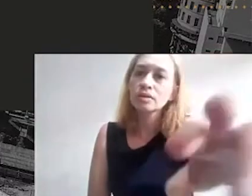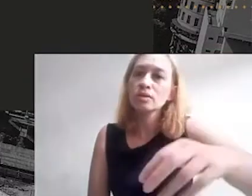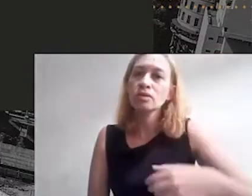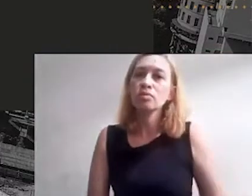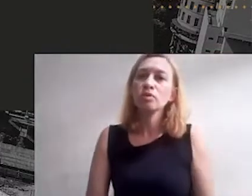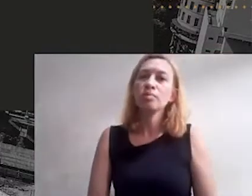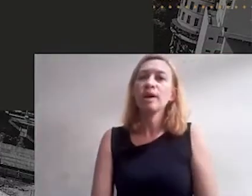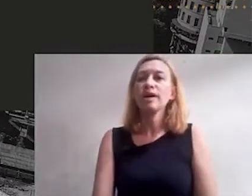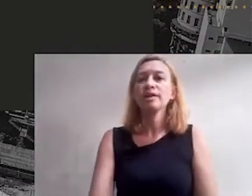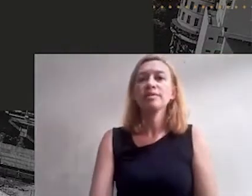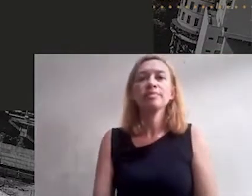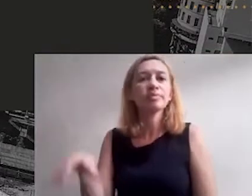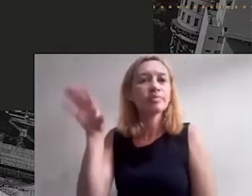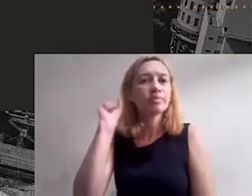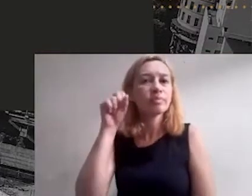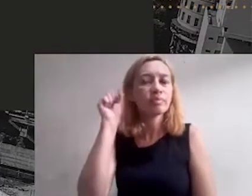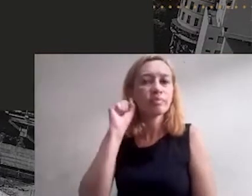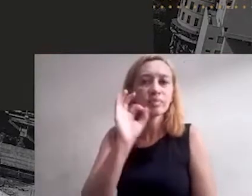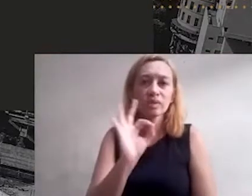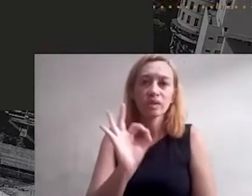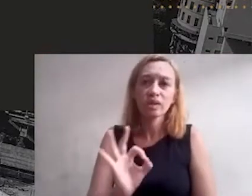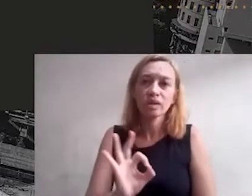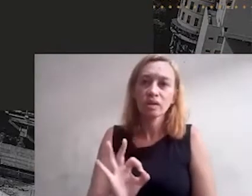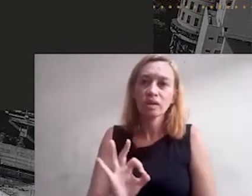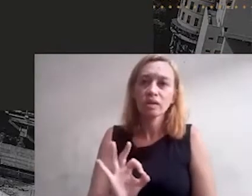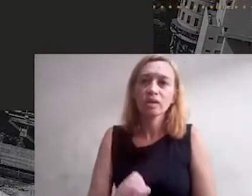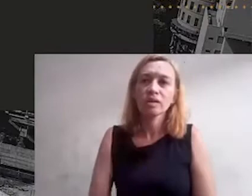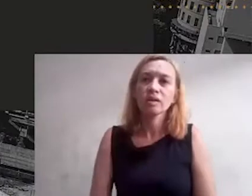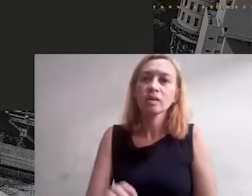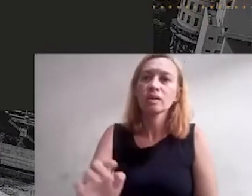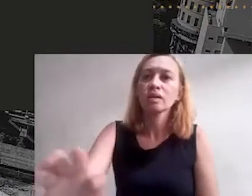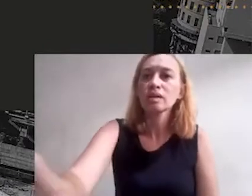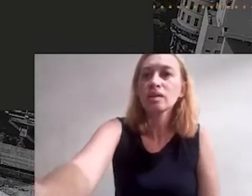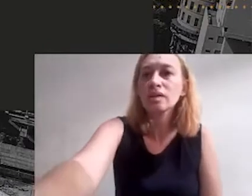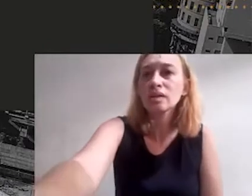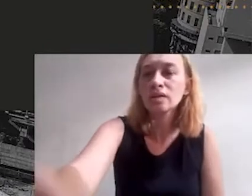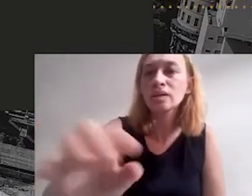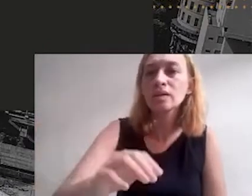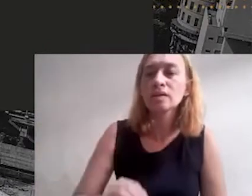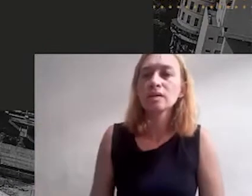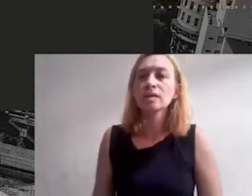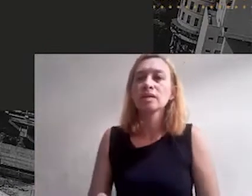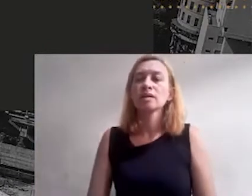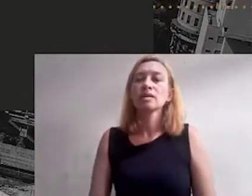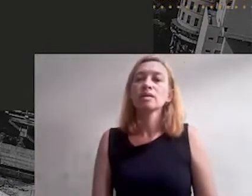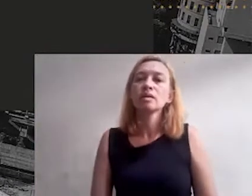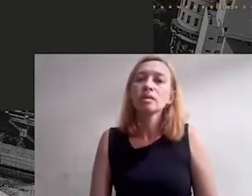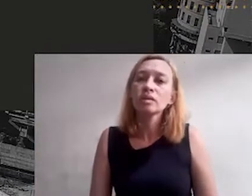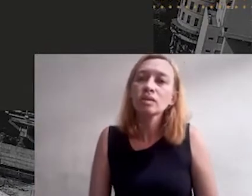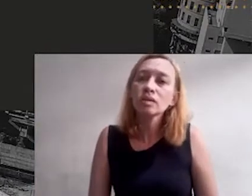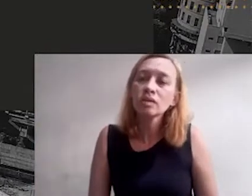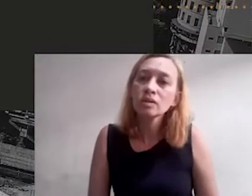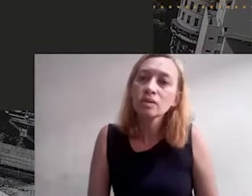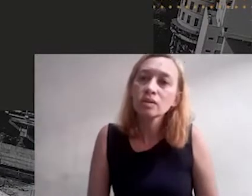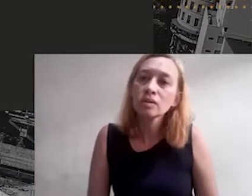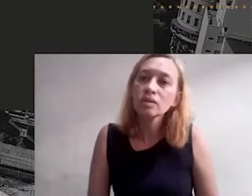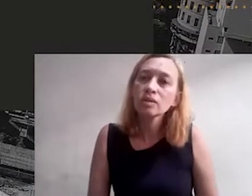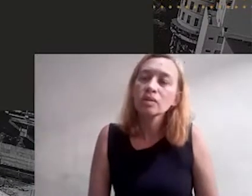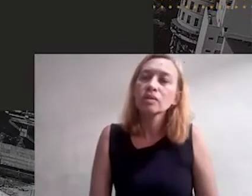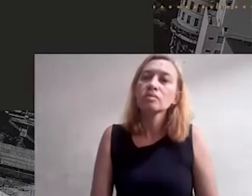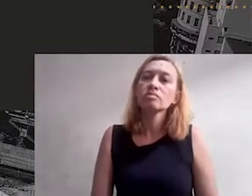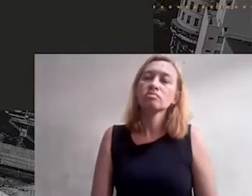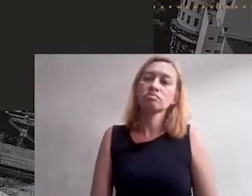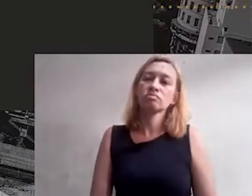água potável, educação de qualidade, saúde básica e uma renda de